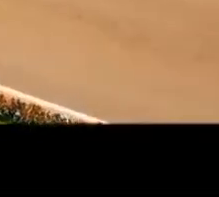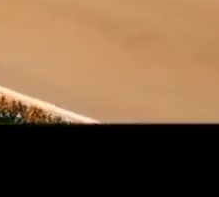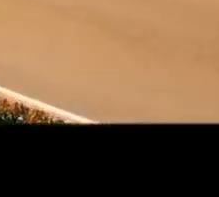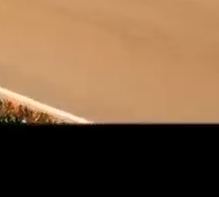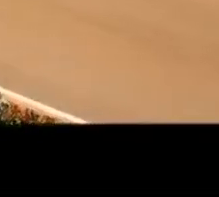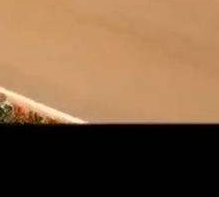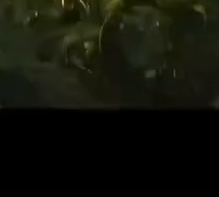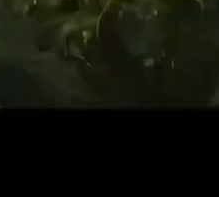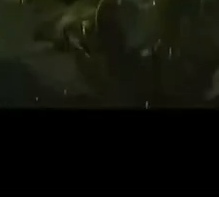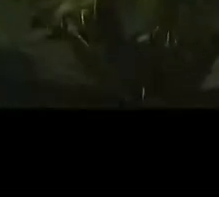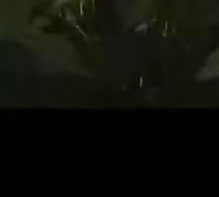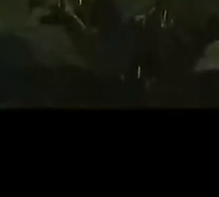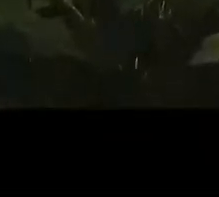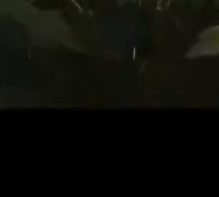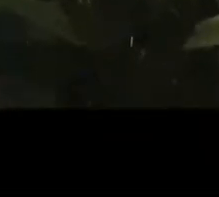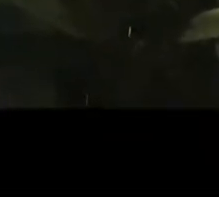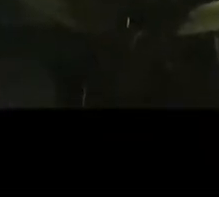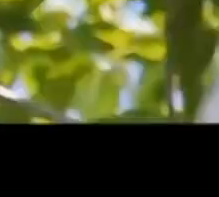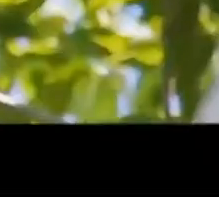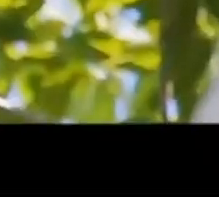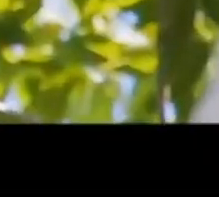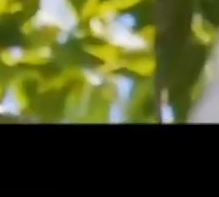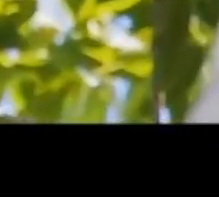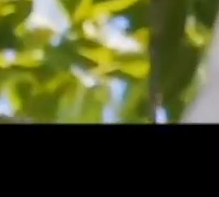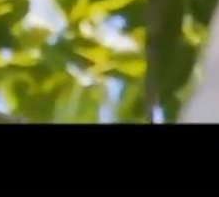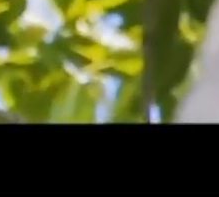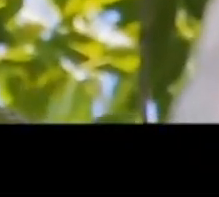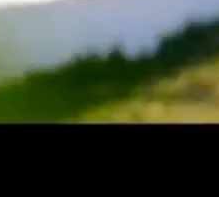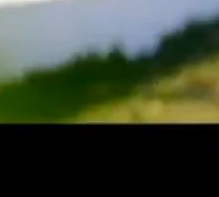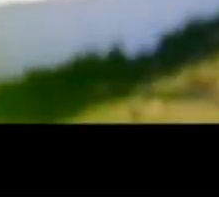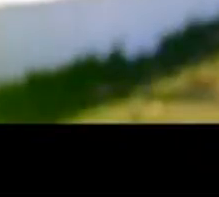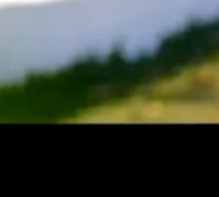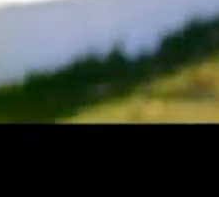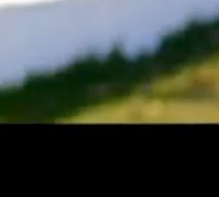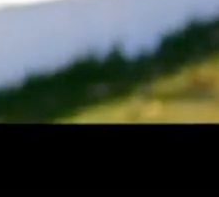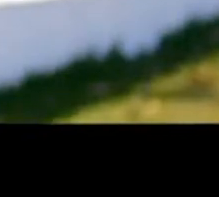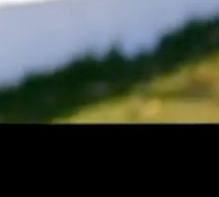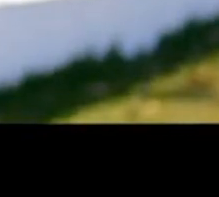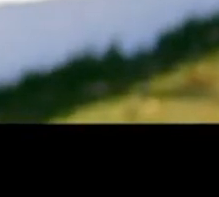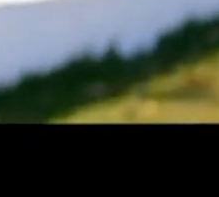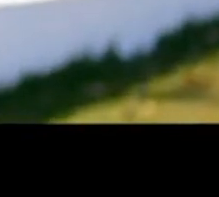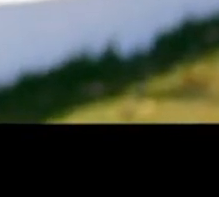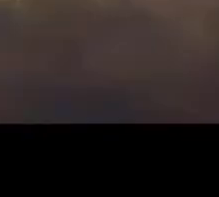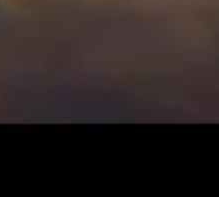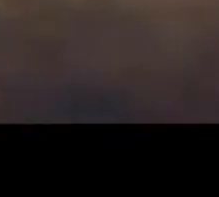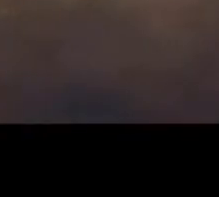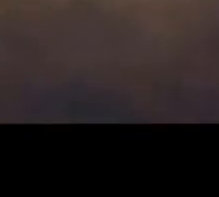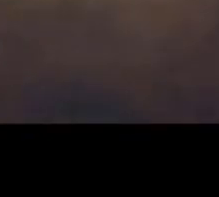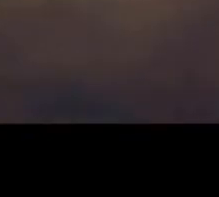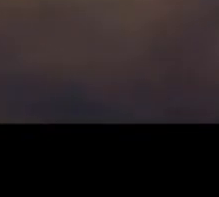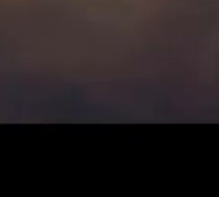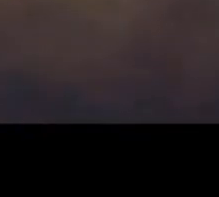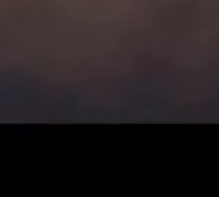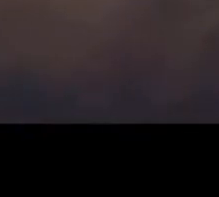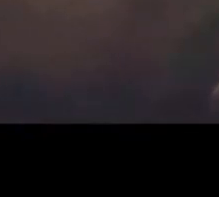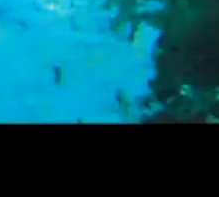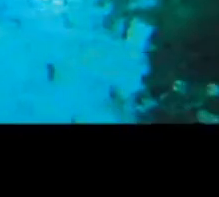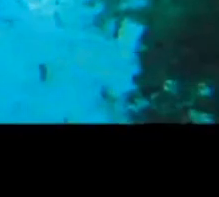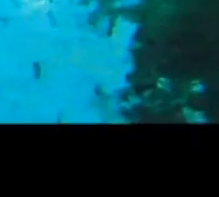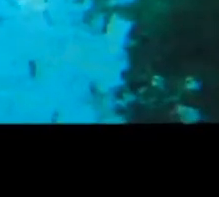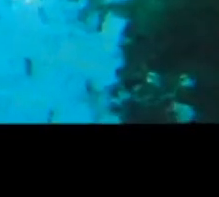dos teus dons o tesouro, sobre ti, bela terra